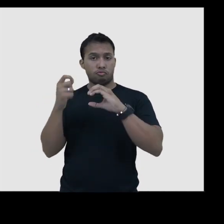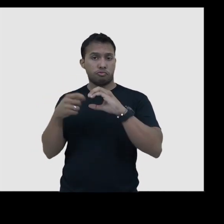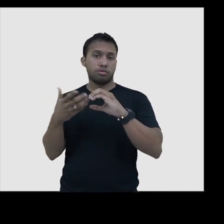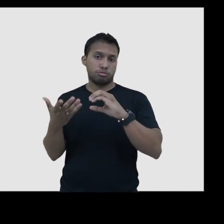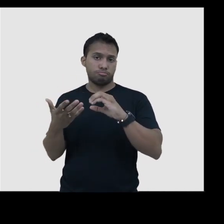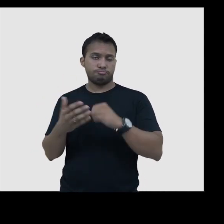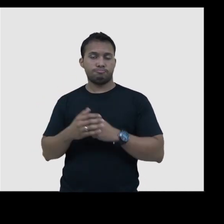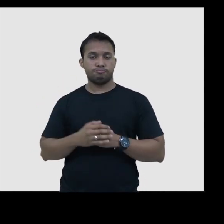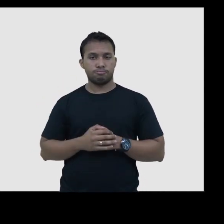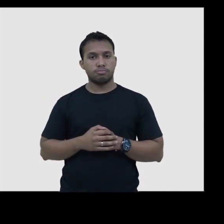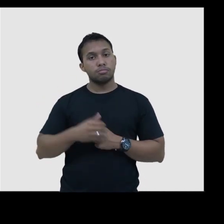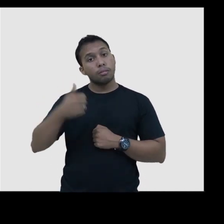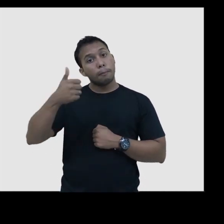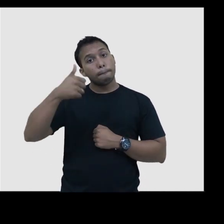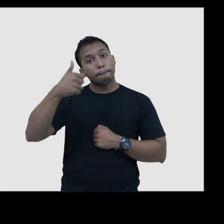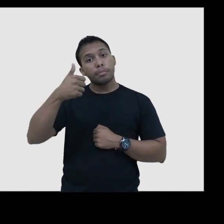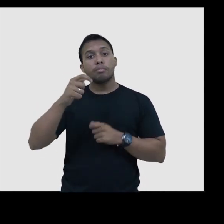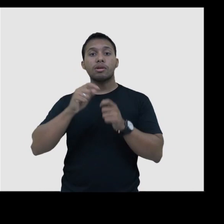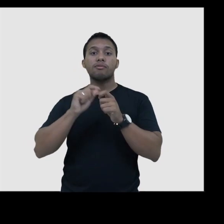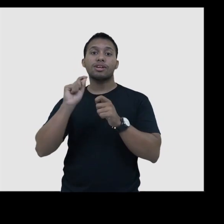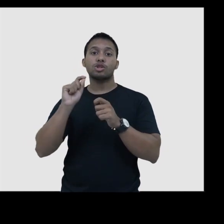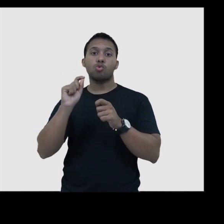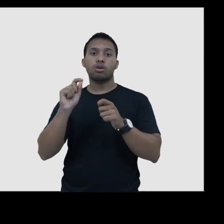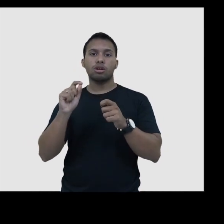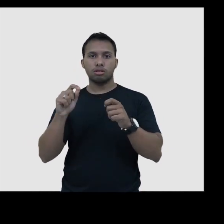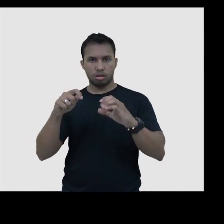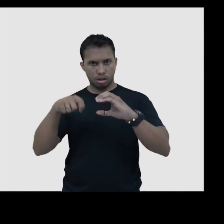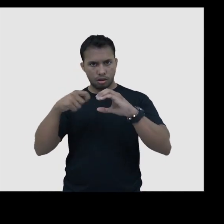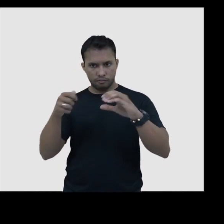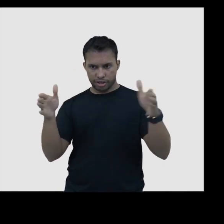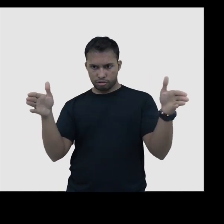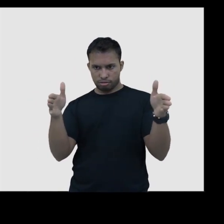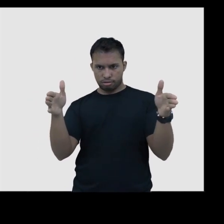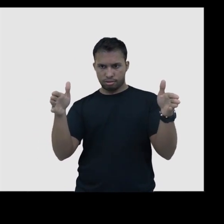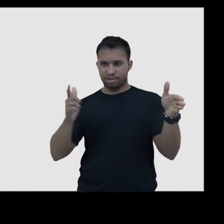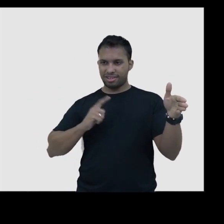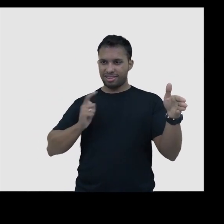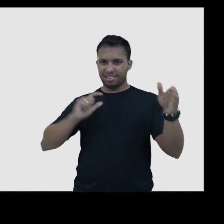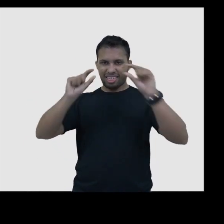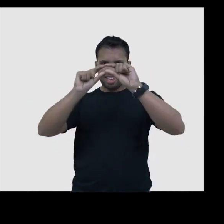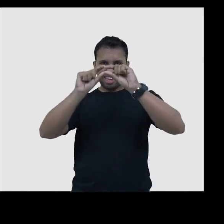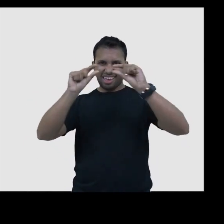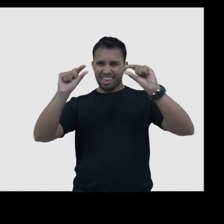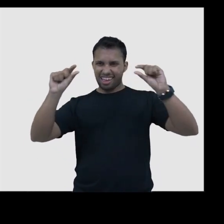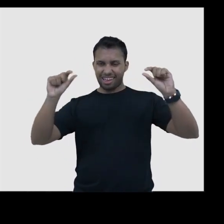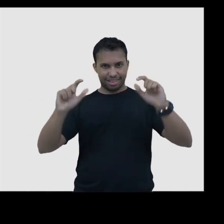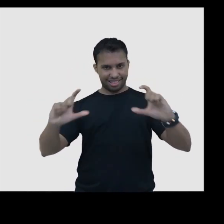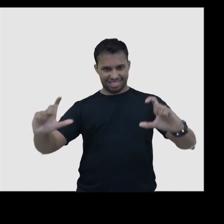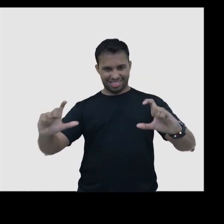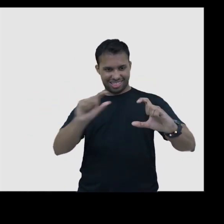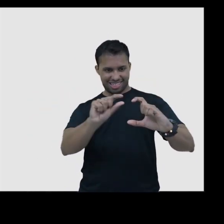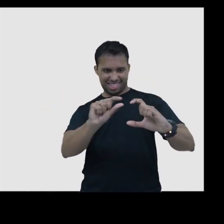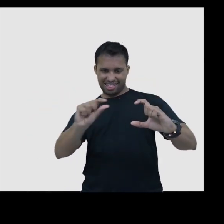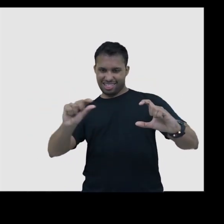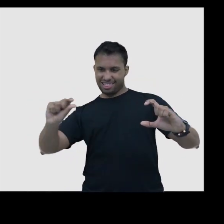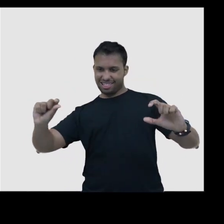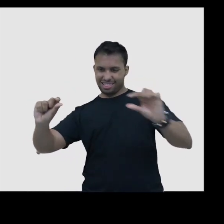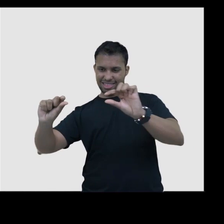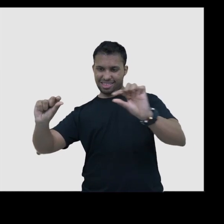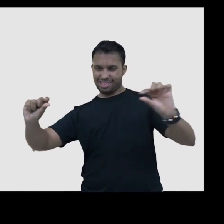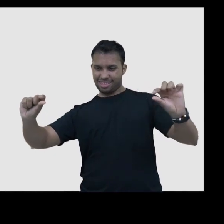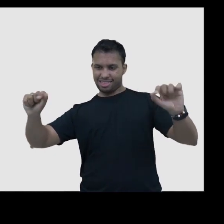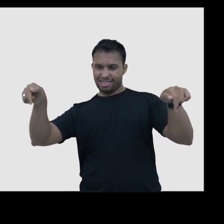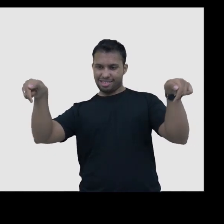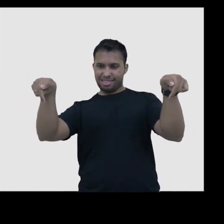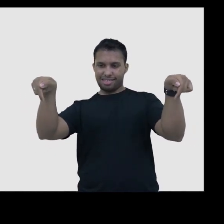Bom, agora a gente vai fazer aqui essa exportação desse vídeo, né? Então, primeiro ponto, a gente delimitar aqui nessa barra que fica